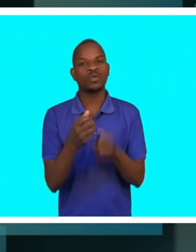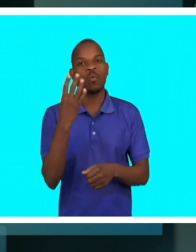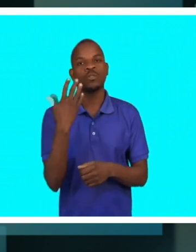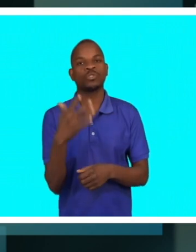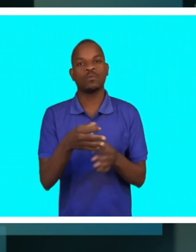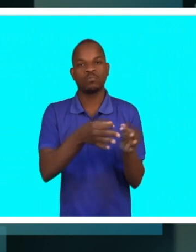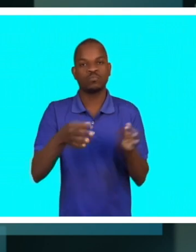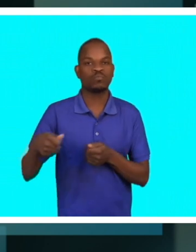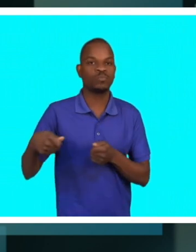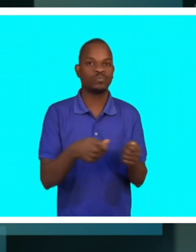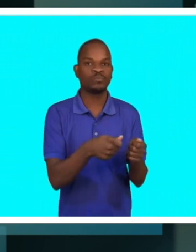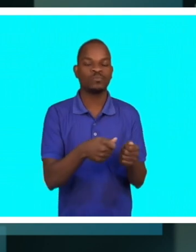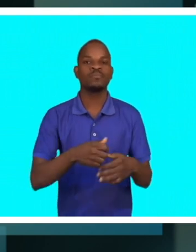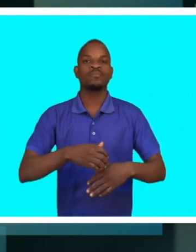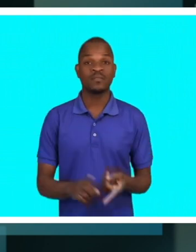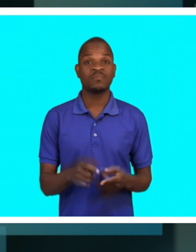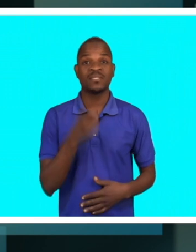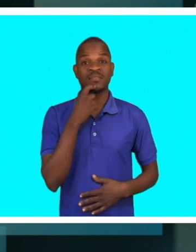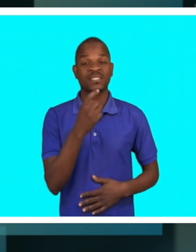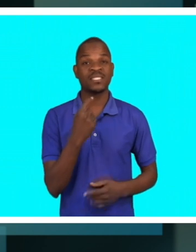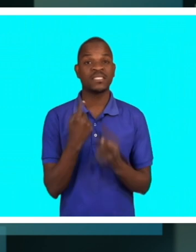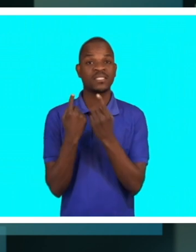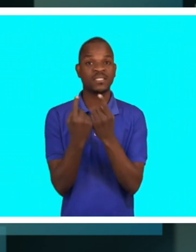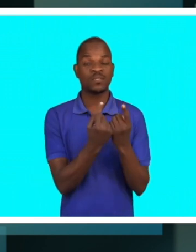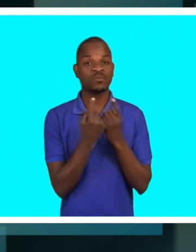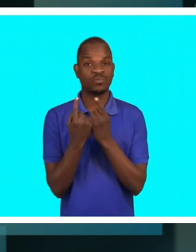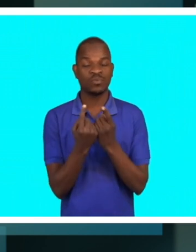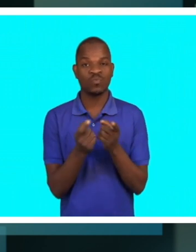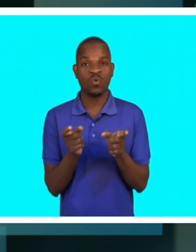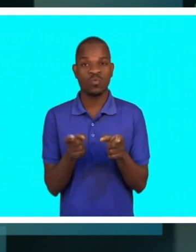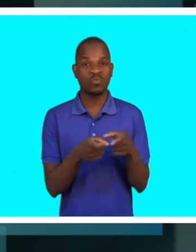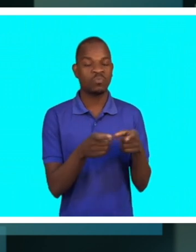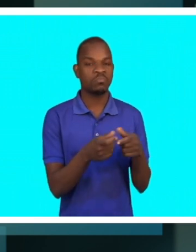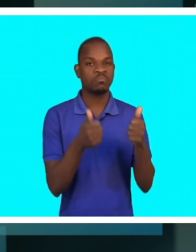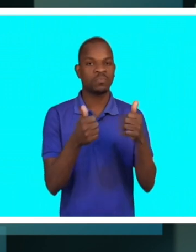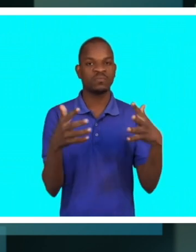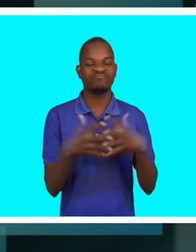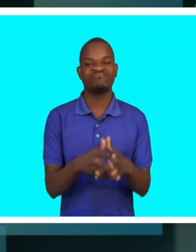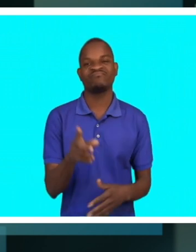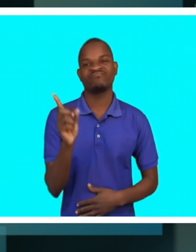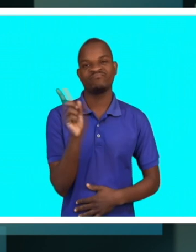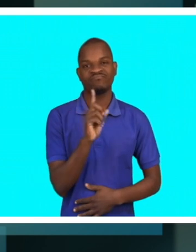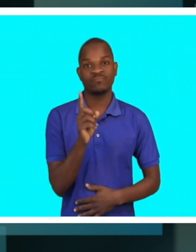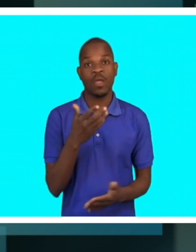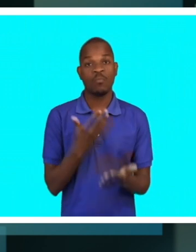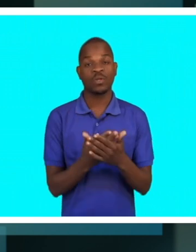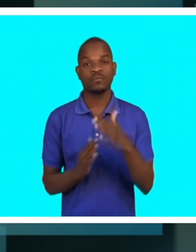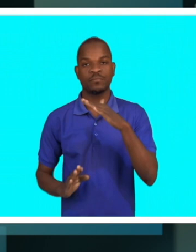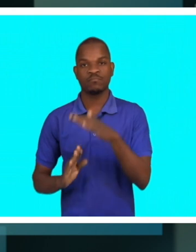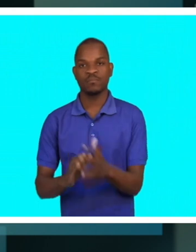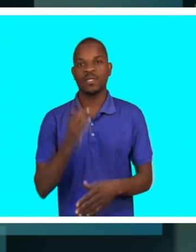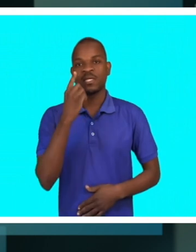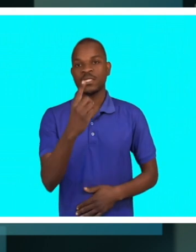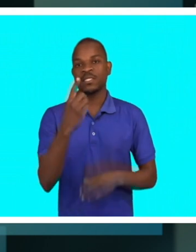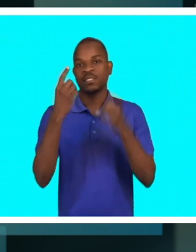estão licenciados. Dizer que a situação dos clubes não está boa, porque de